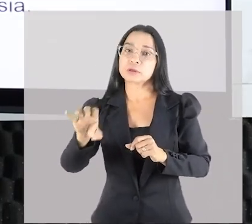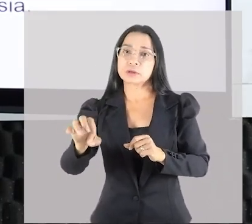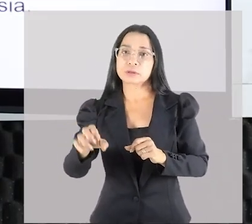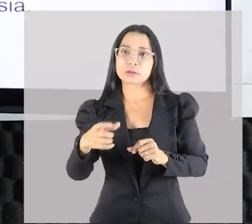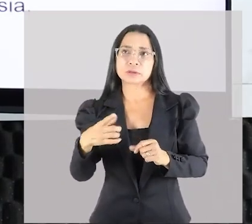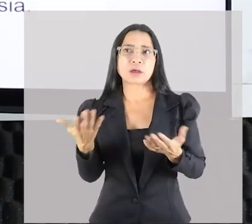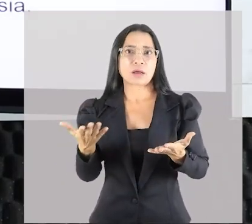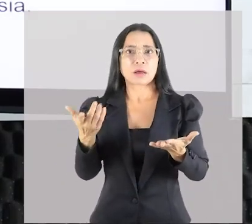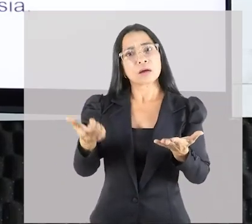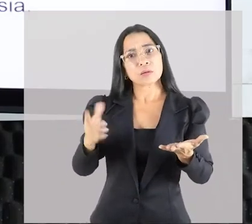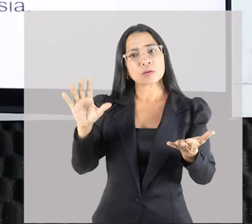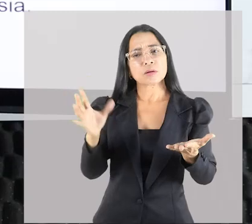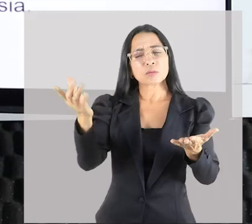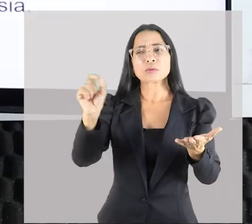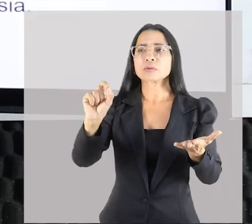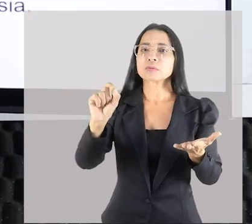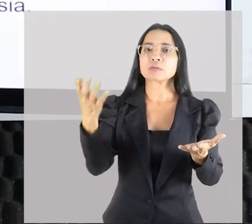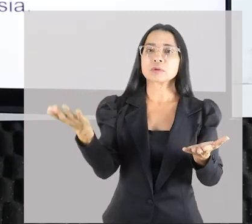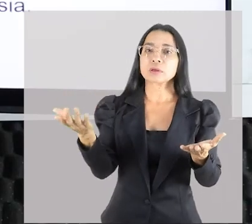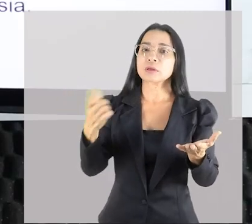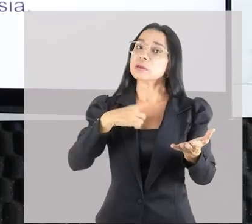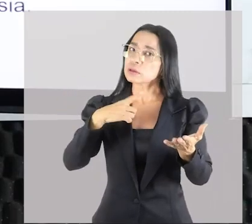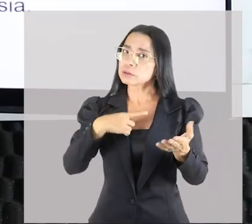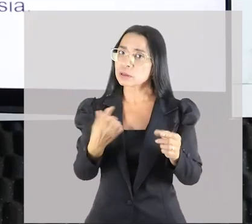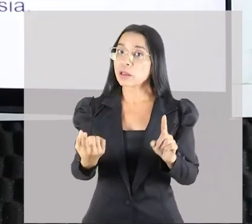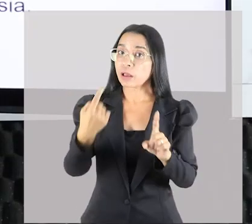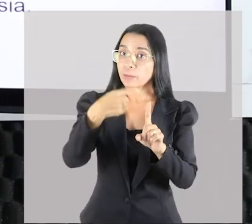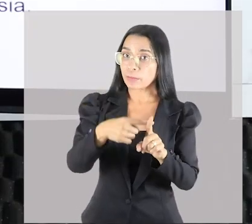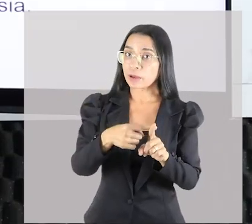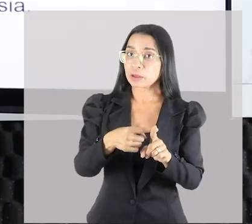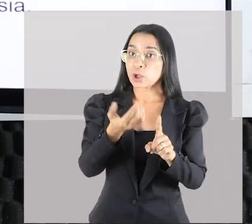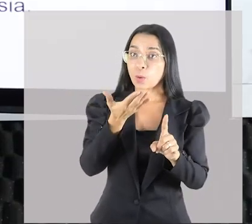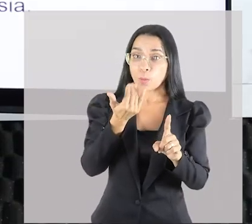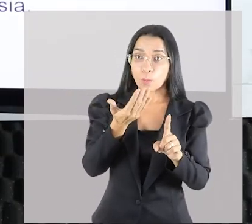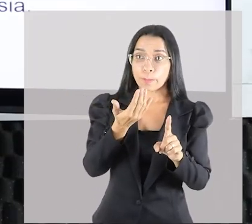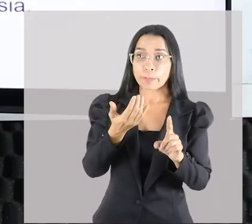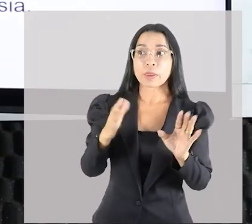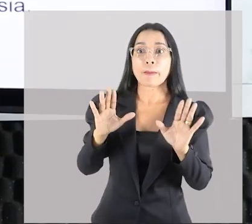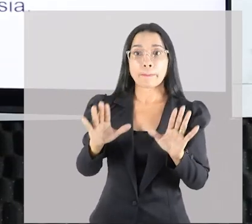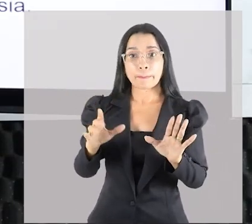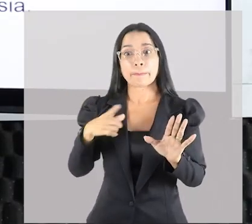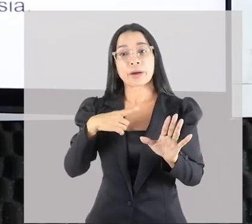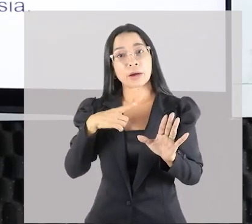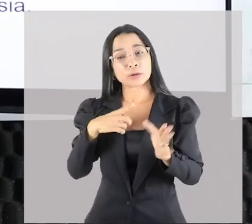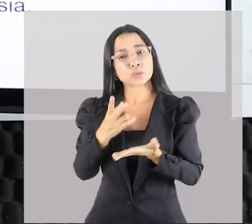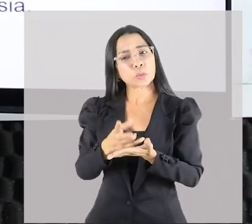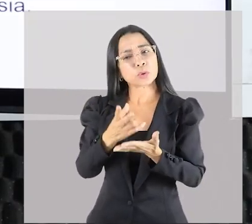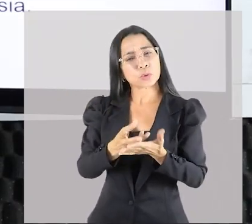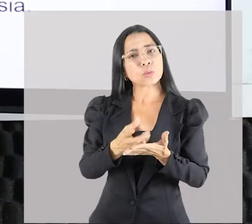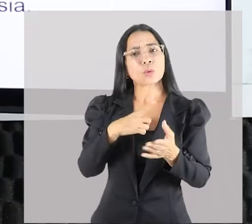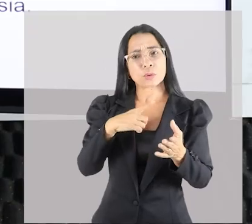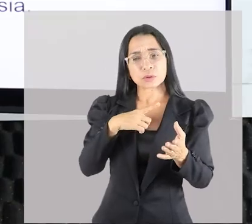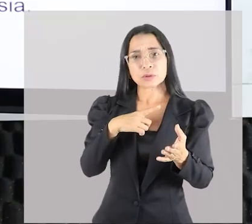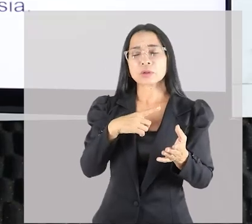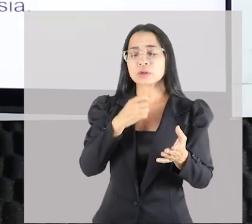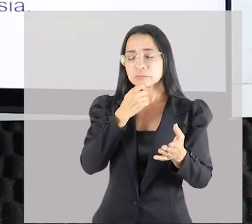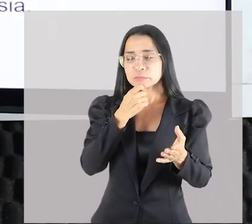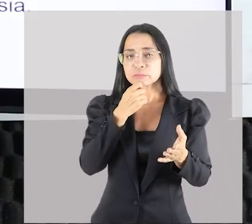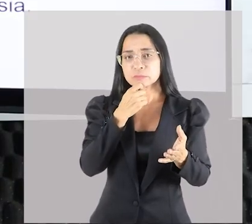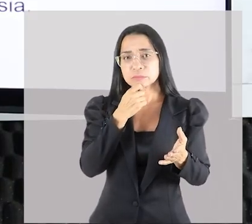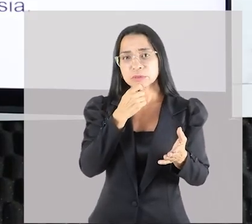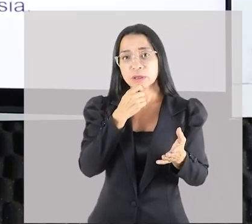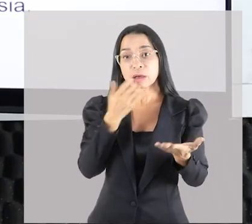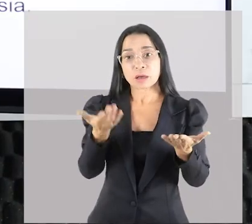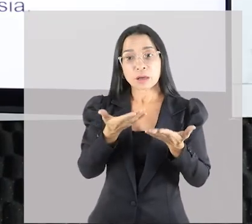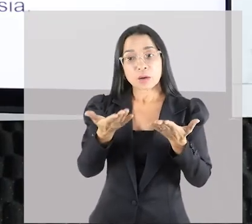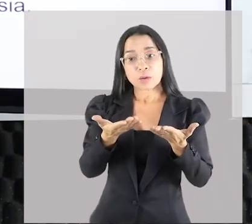sobra. Eu comi, mas sobrou. E eu posso fazer o quê? Comercializar. E esse processo de